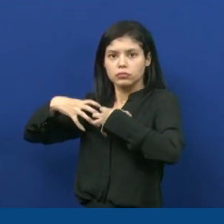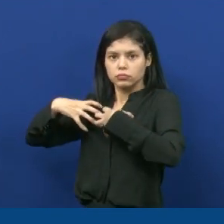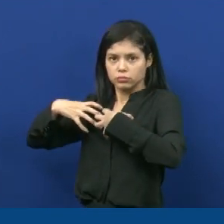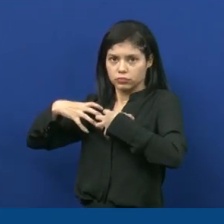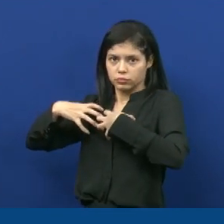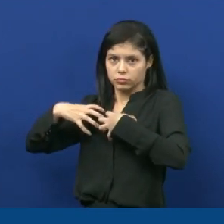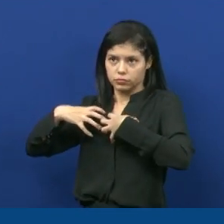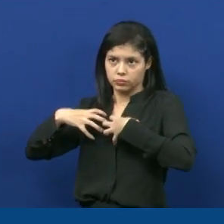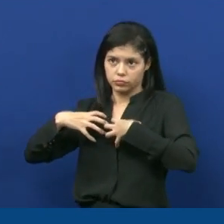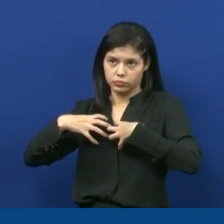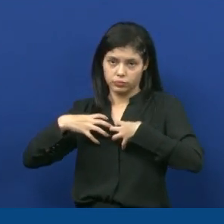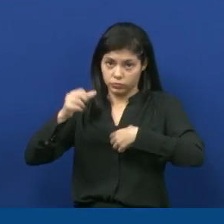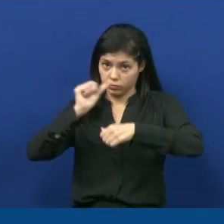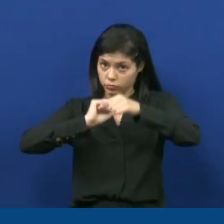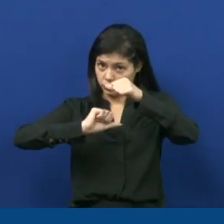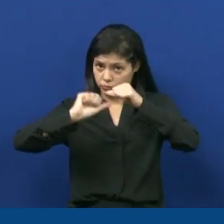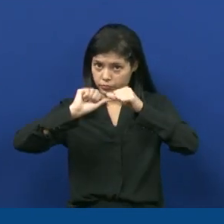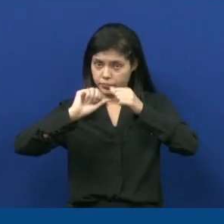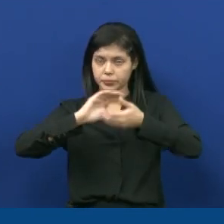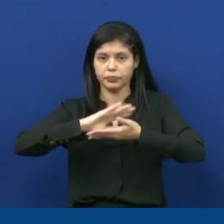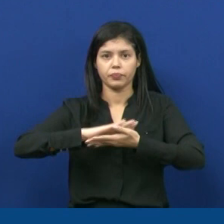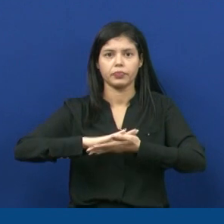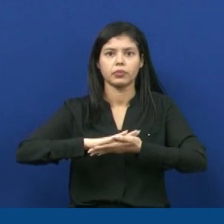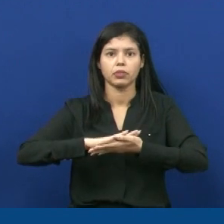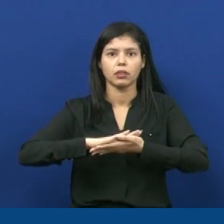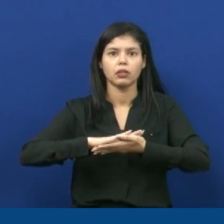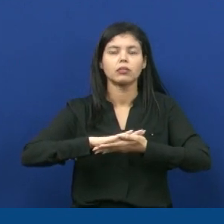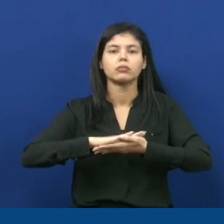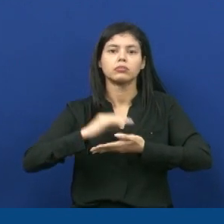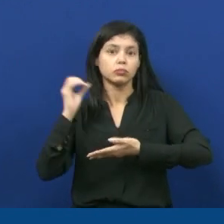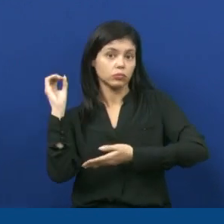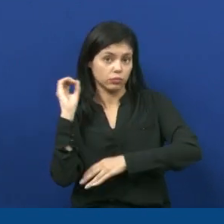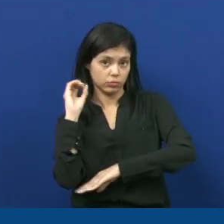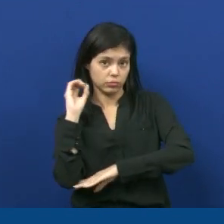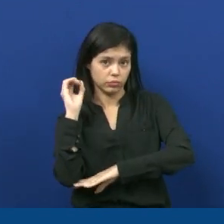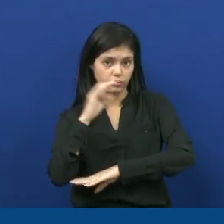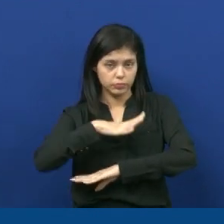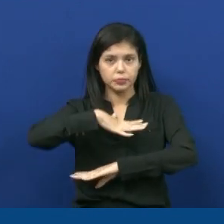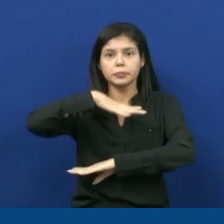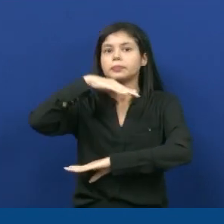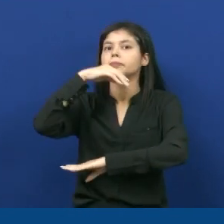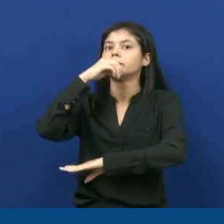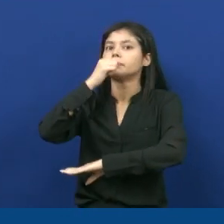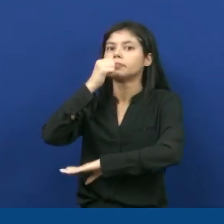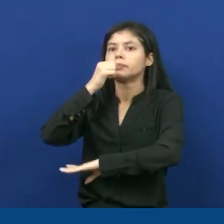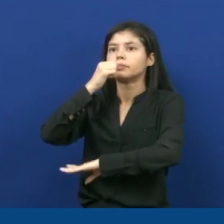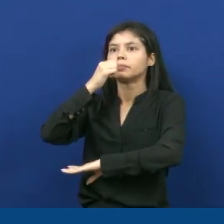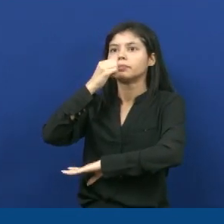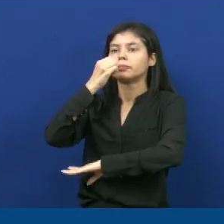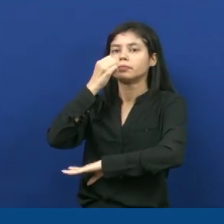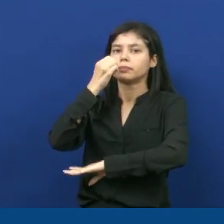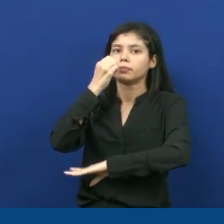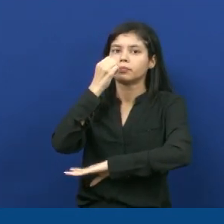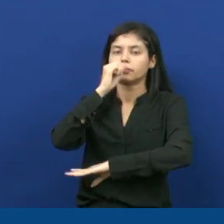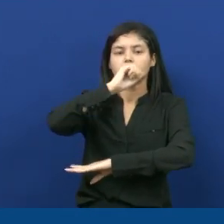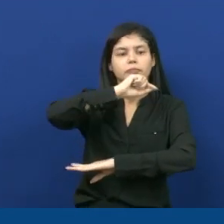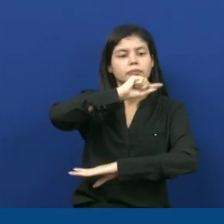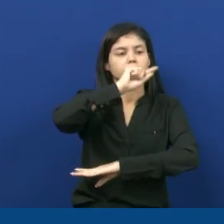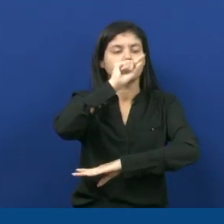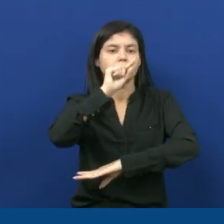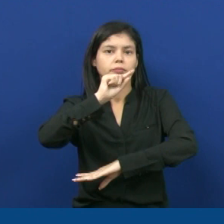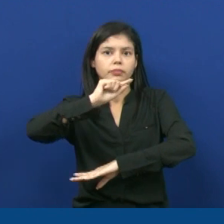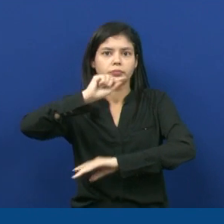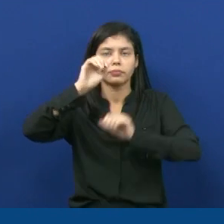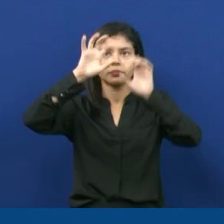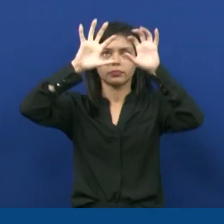sentido anti-horário. E aí o oxigênio respirado vai ser carregado através das hemácias, que